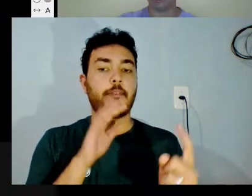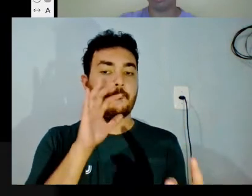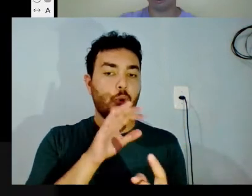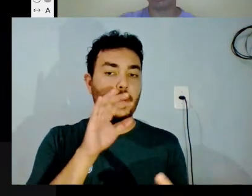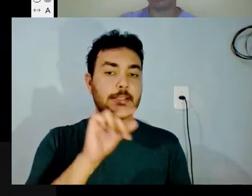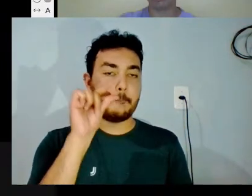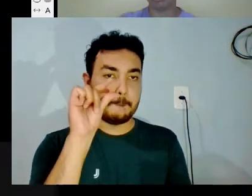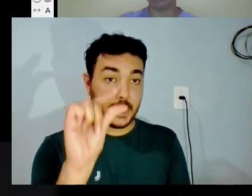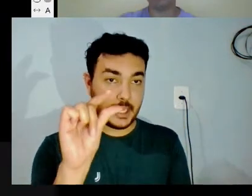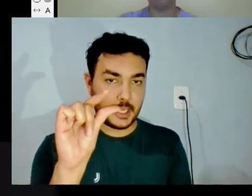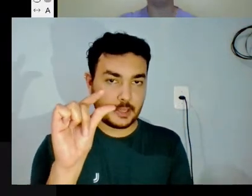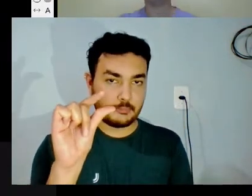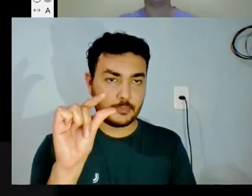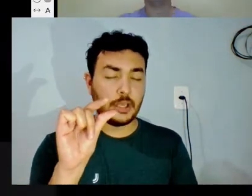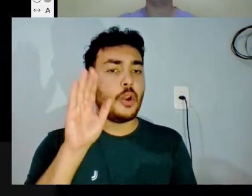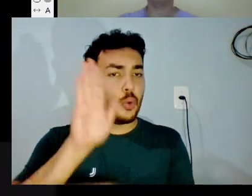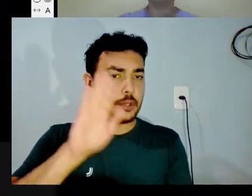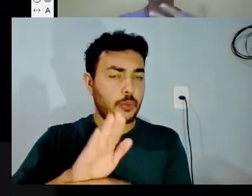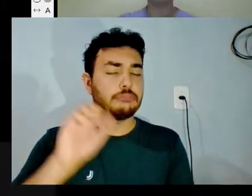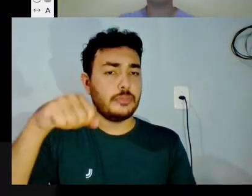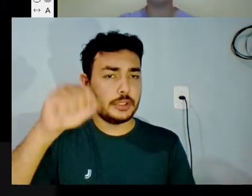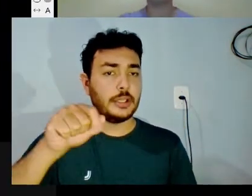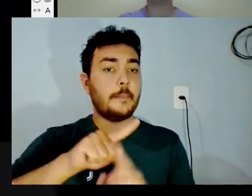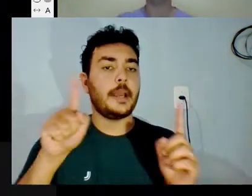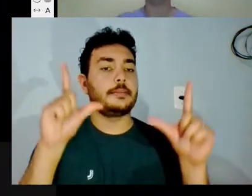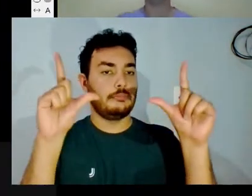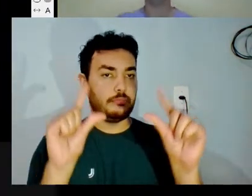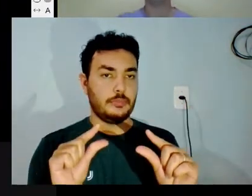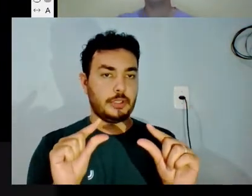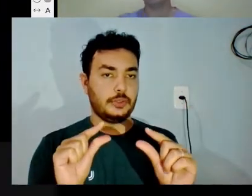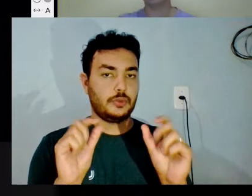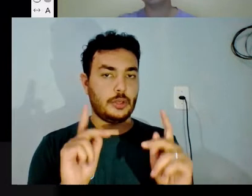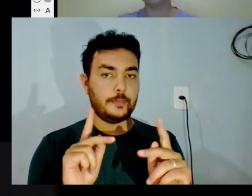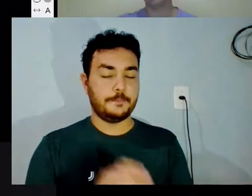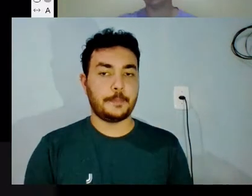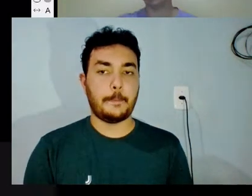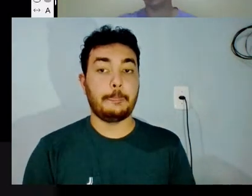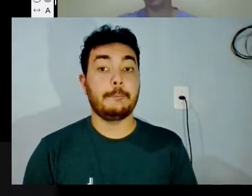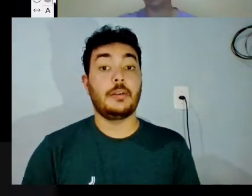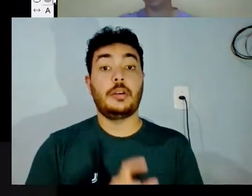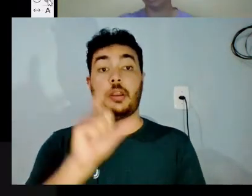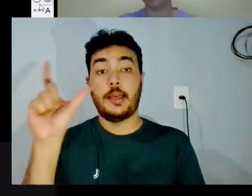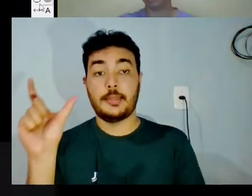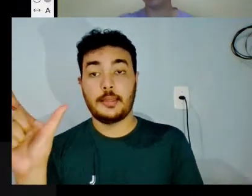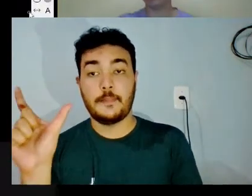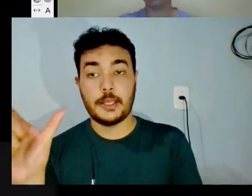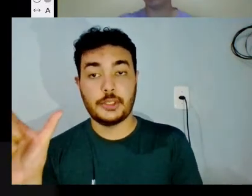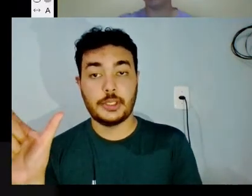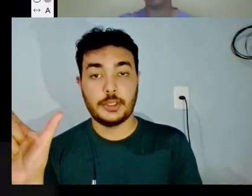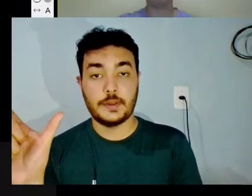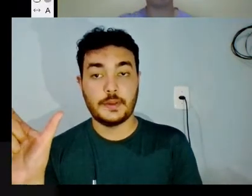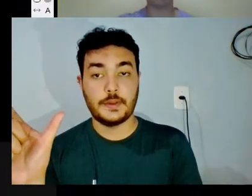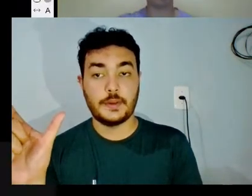parte iônica, ela contribui? Contribui, mas é menor. Isso que eles estavam propondo, tá? E essa parte iônica,